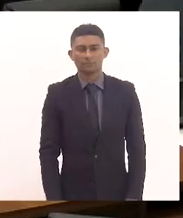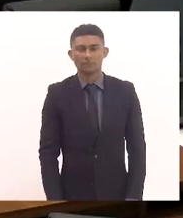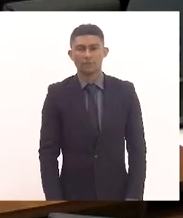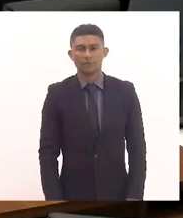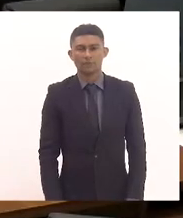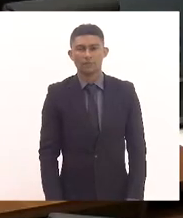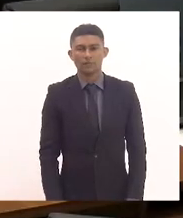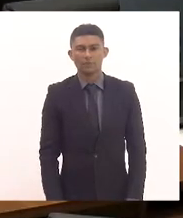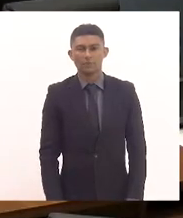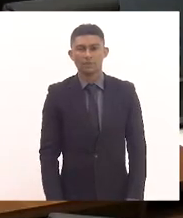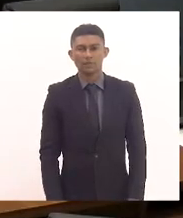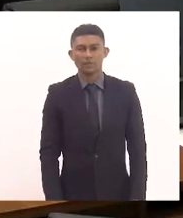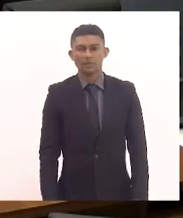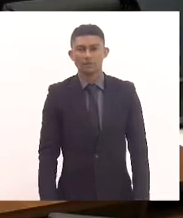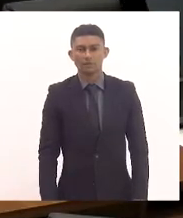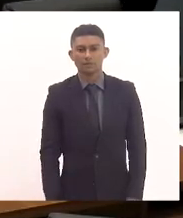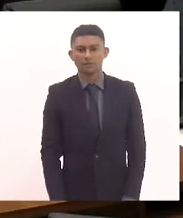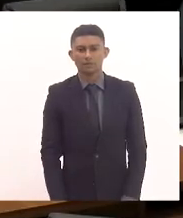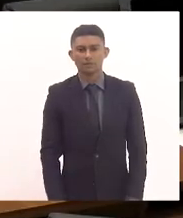Olha só.